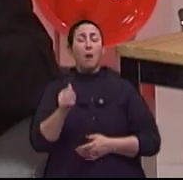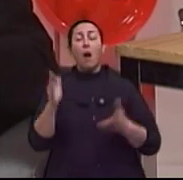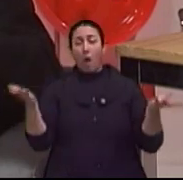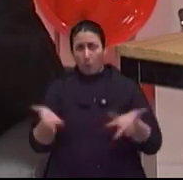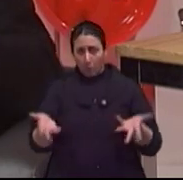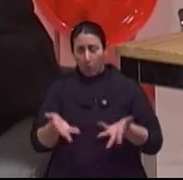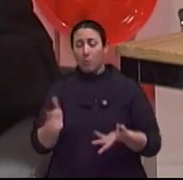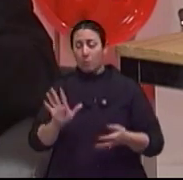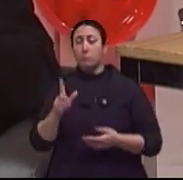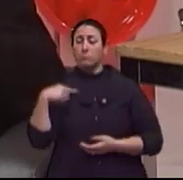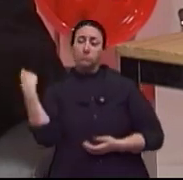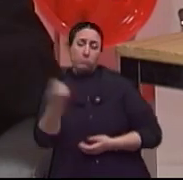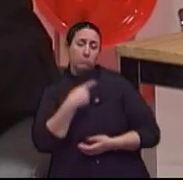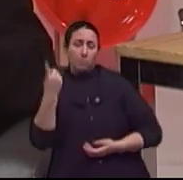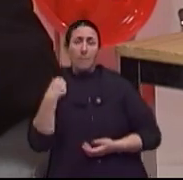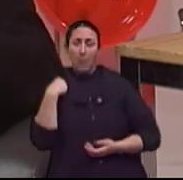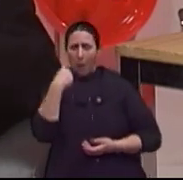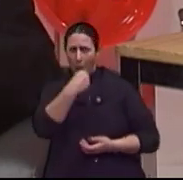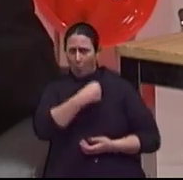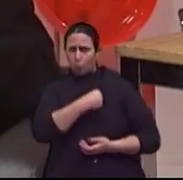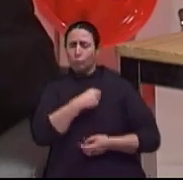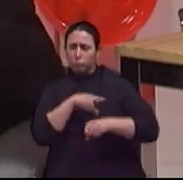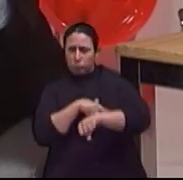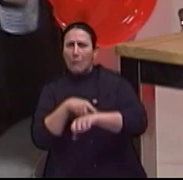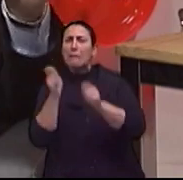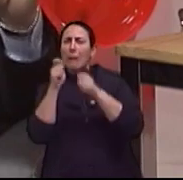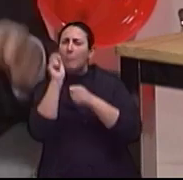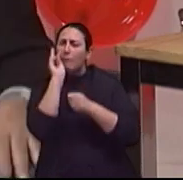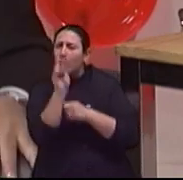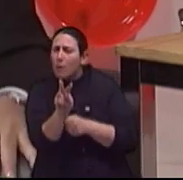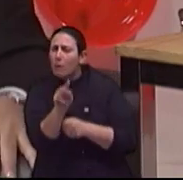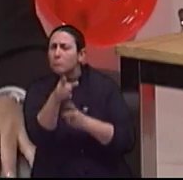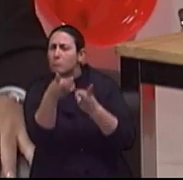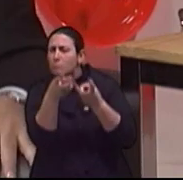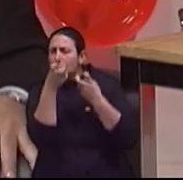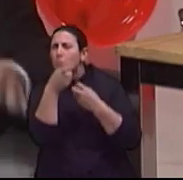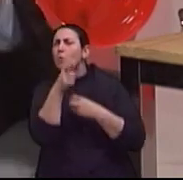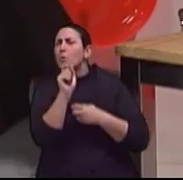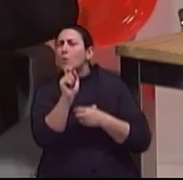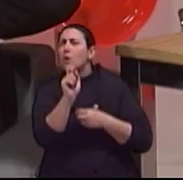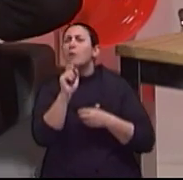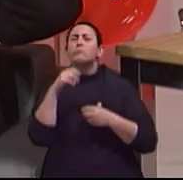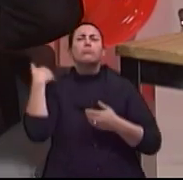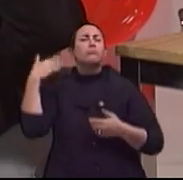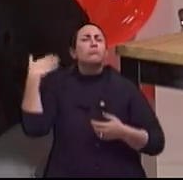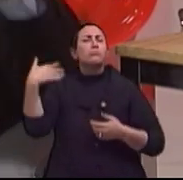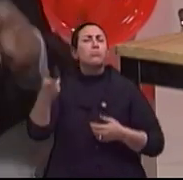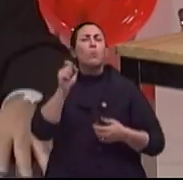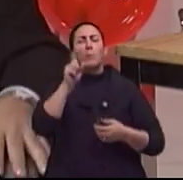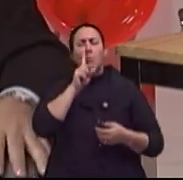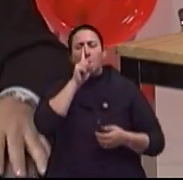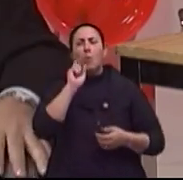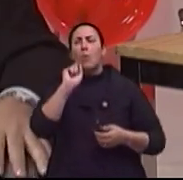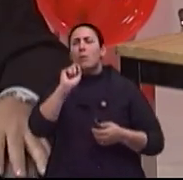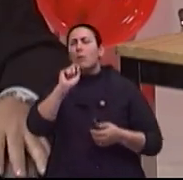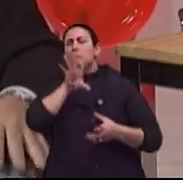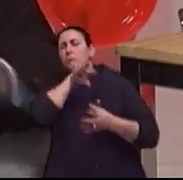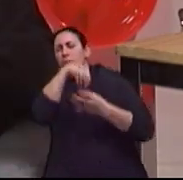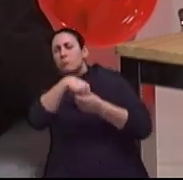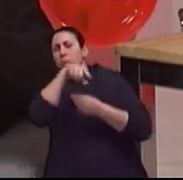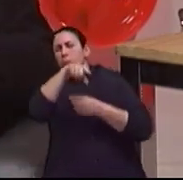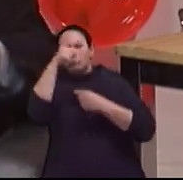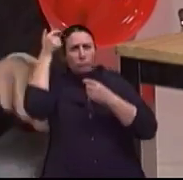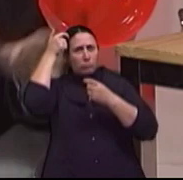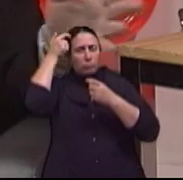dermatologista tem condições de instituir um tratamento não só para tratar os fatores de risco dermati seborreico exema